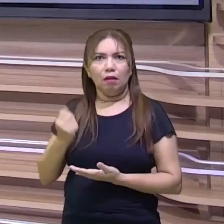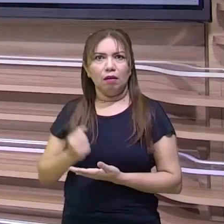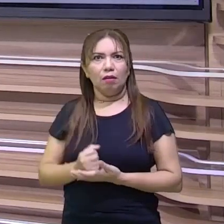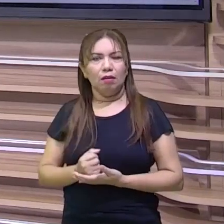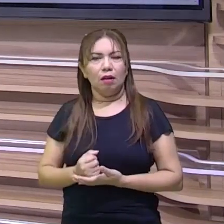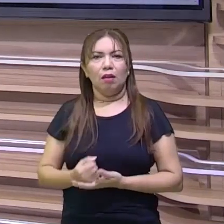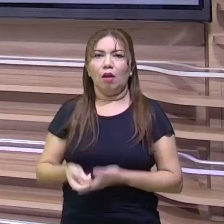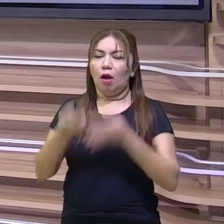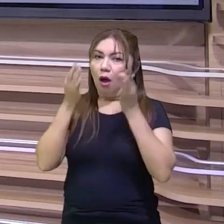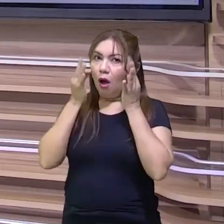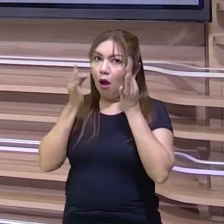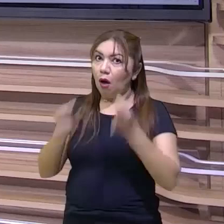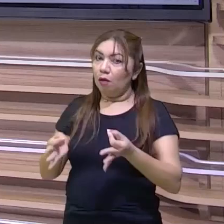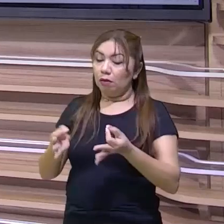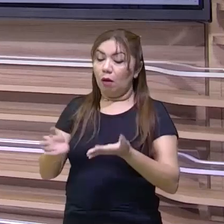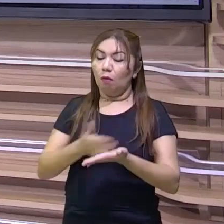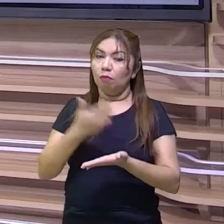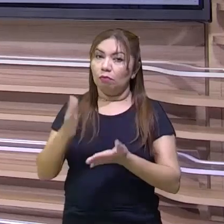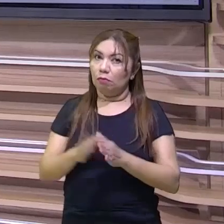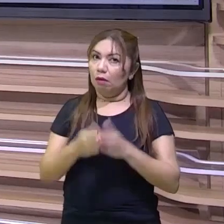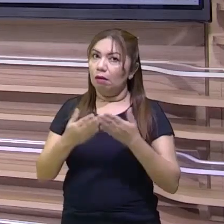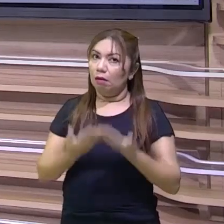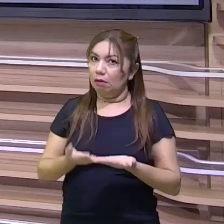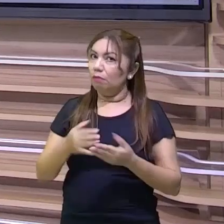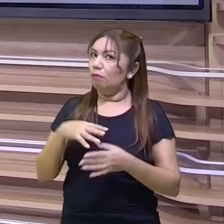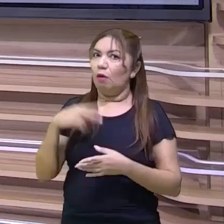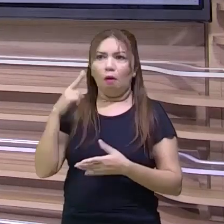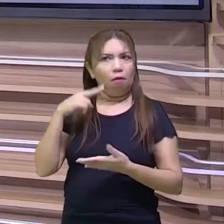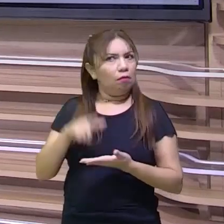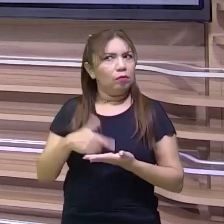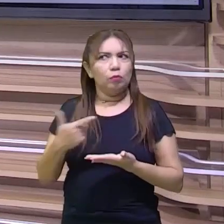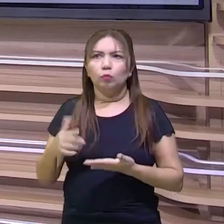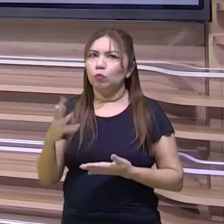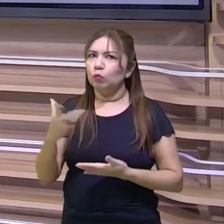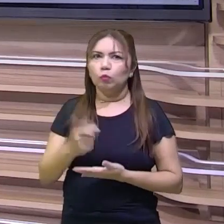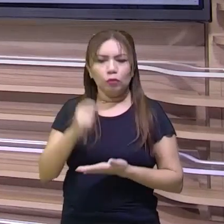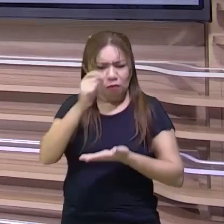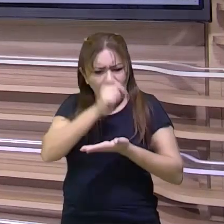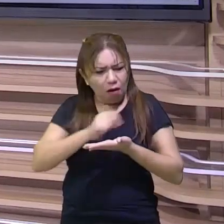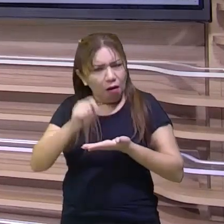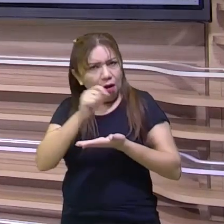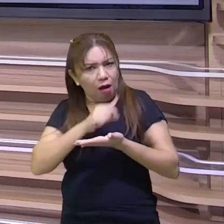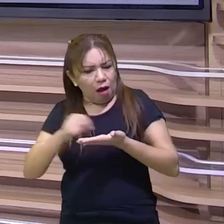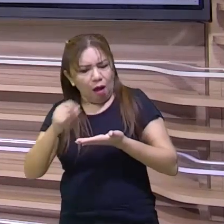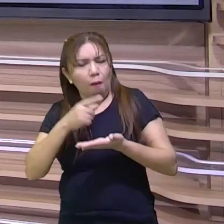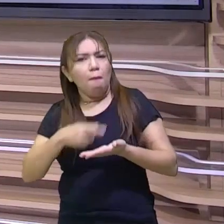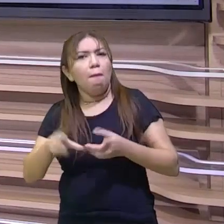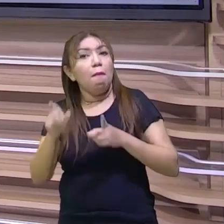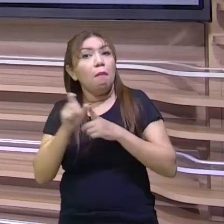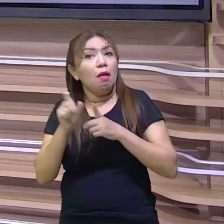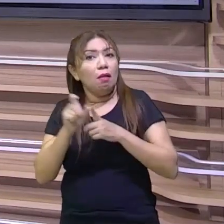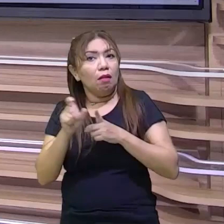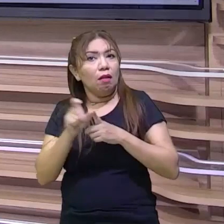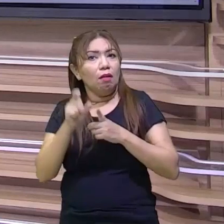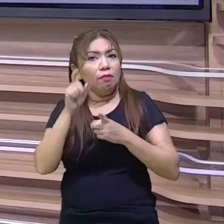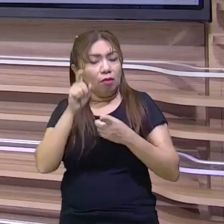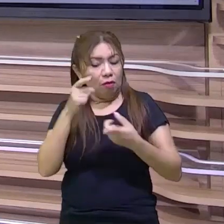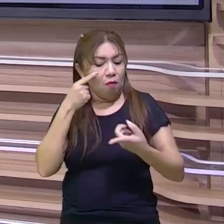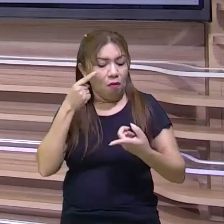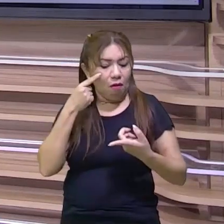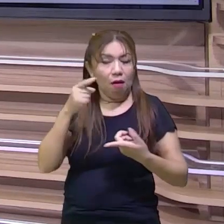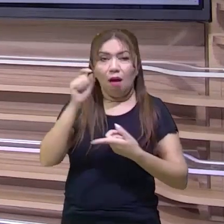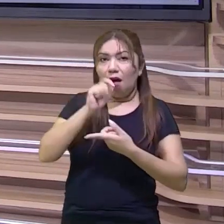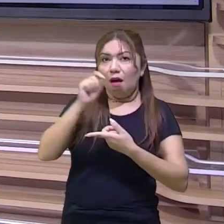vocês olhem nos livros, cadernos, revistas, jornais e vão circulando as palavras oxítonas,